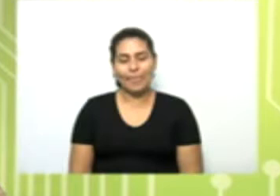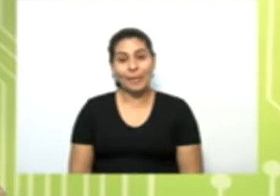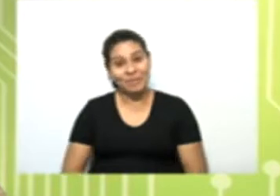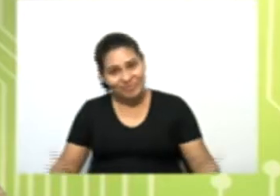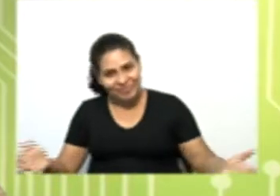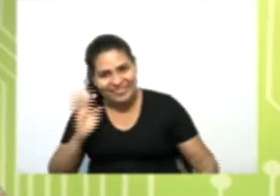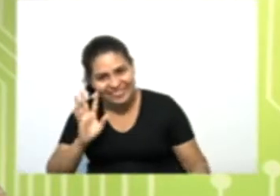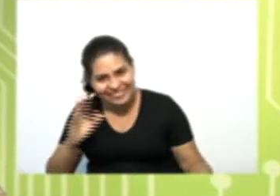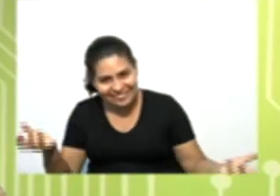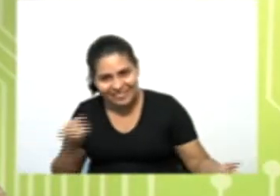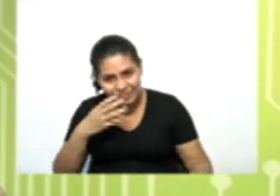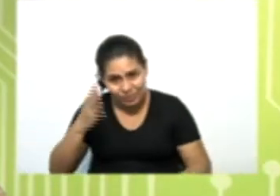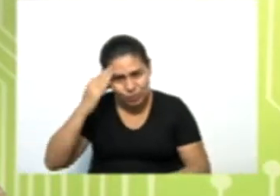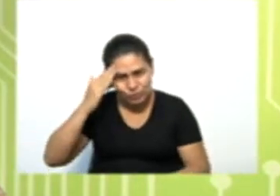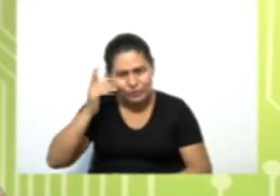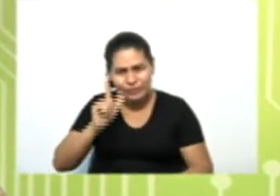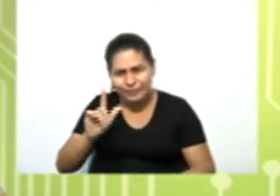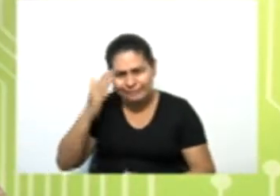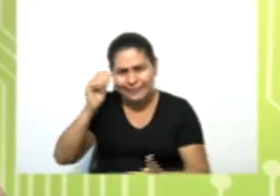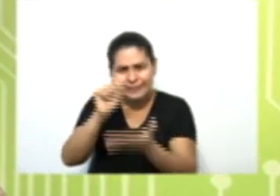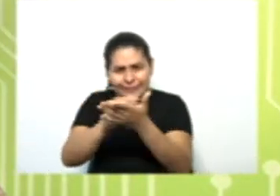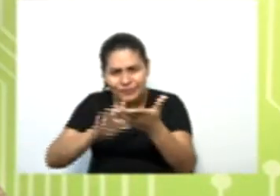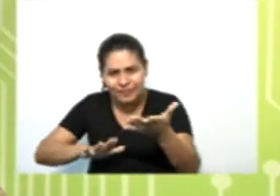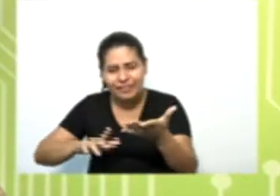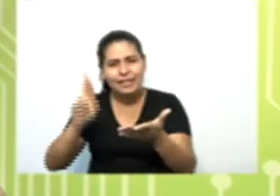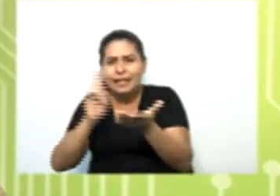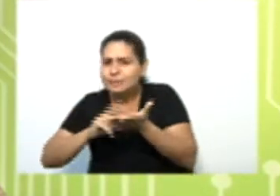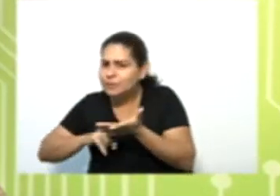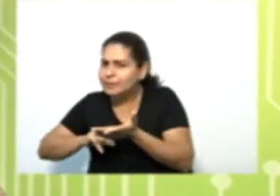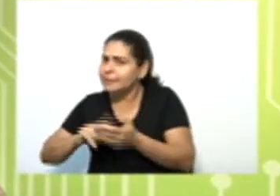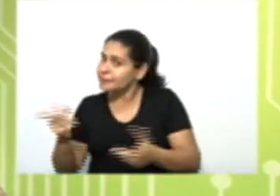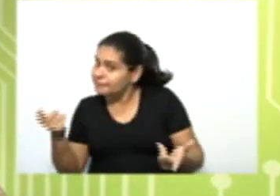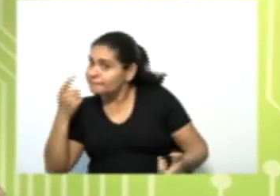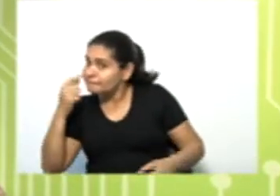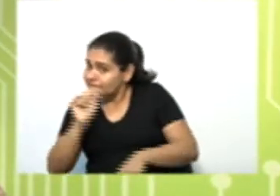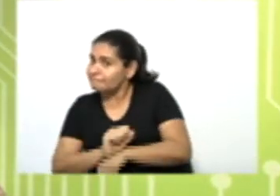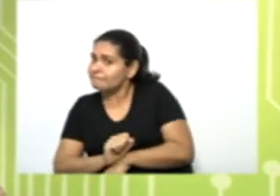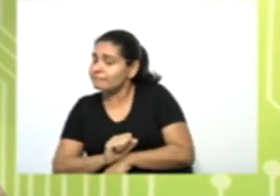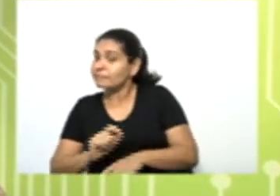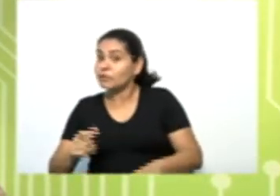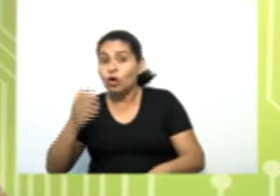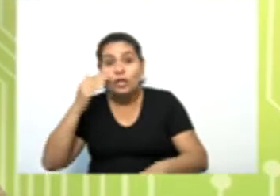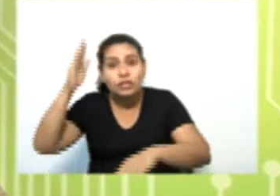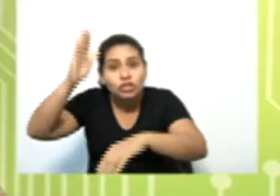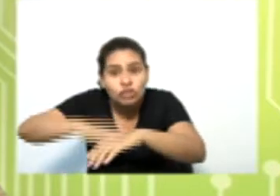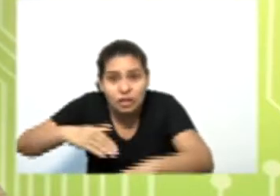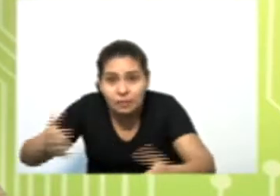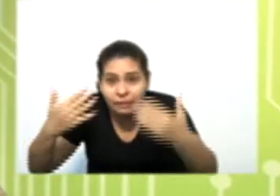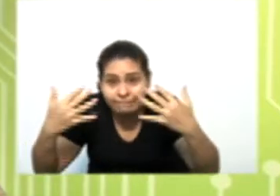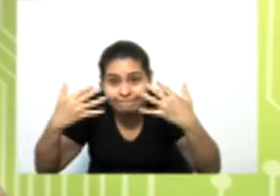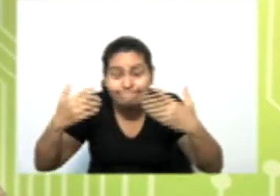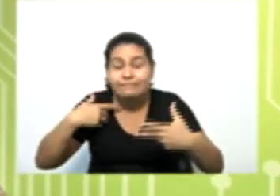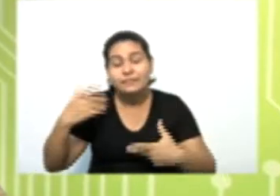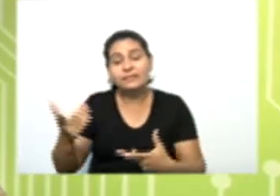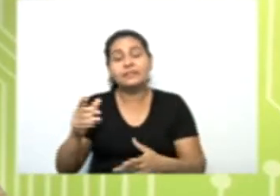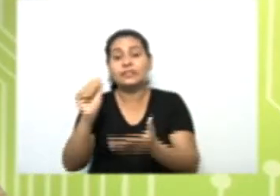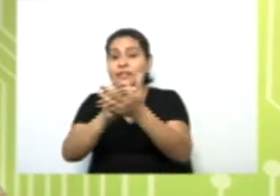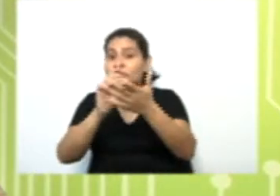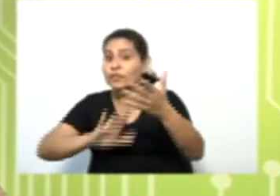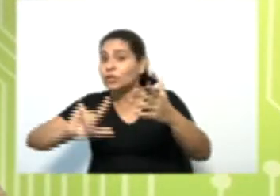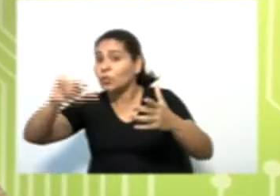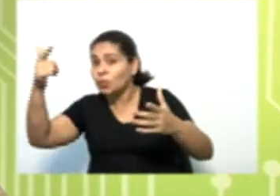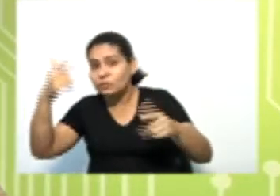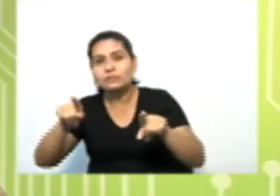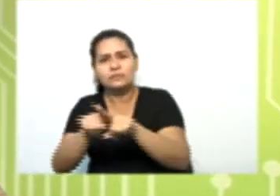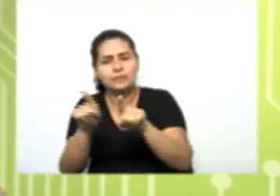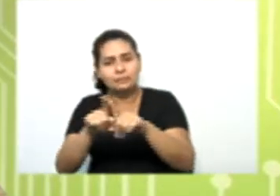E aí, legal? Estão conseguindo realmente fazer as atividades? Espero que sim, tá? Chamo a atenção para as outras atividades também. Lembrando